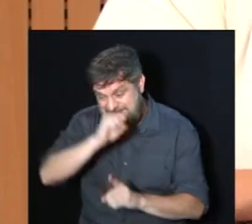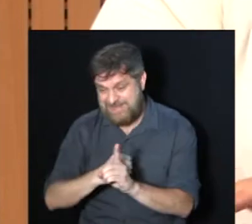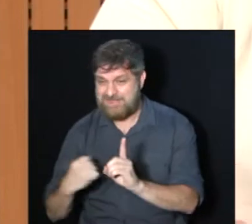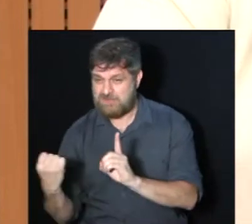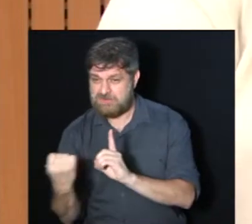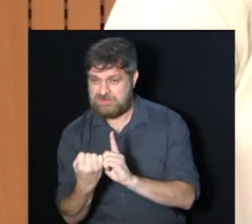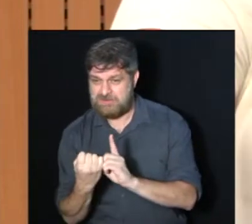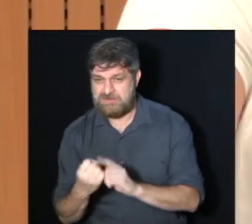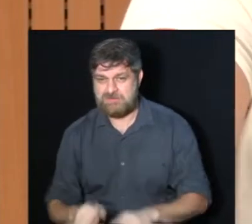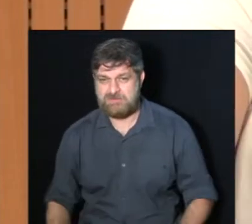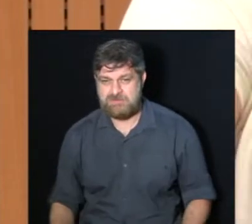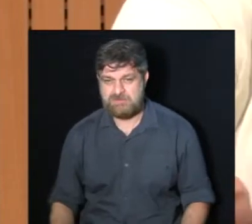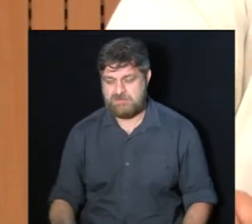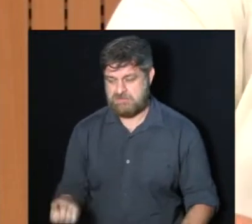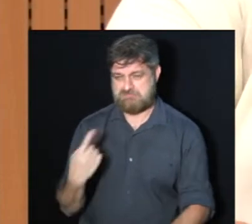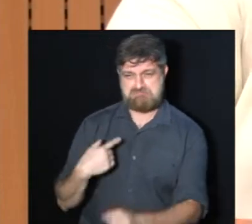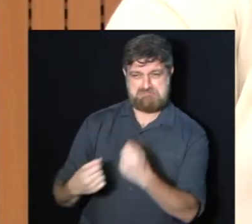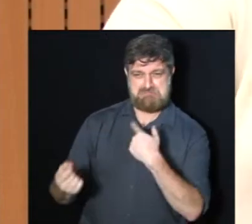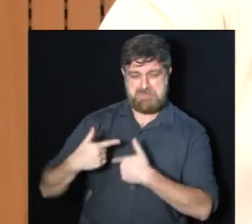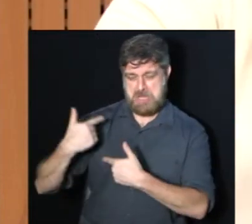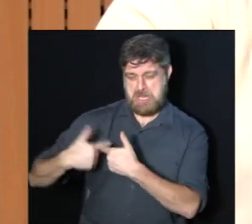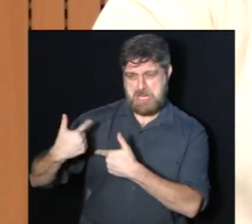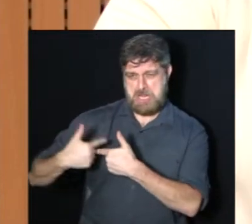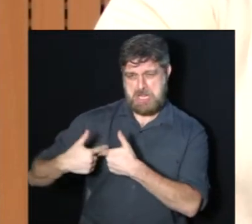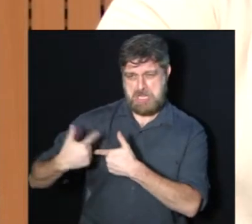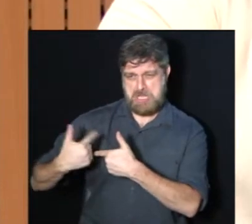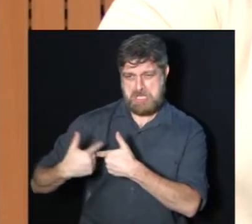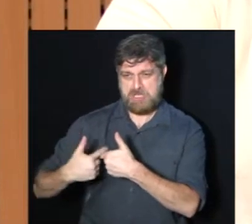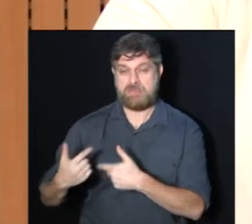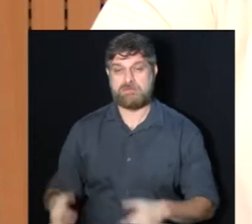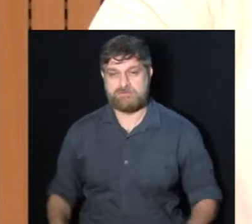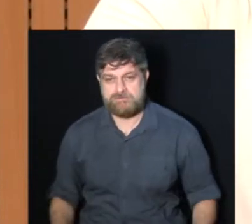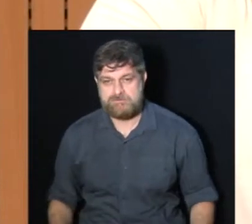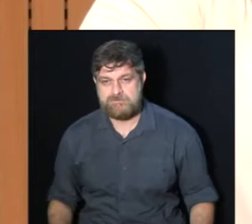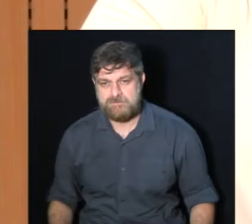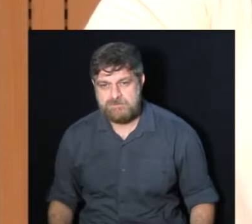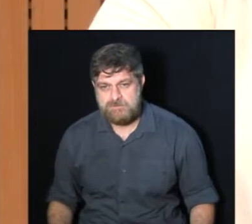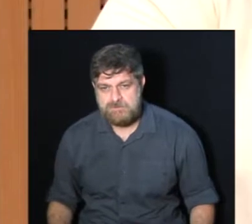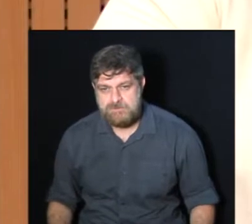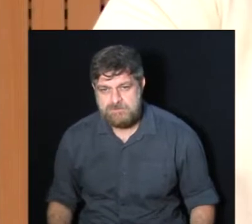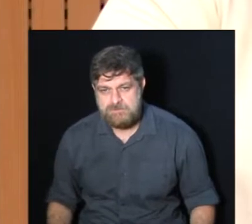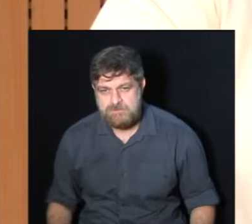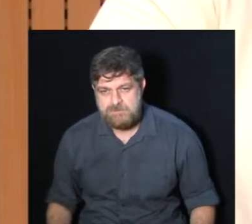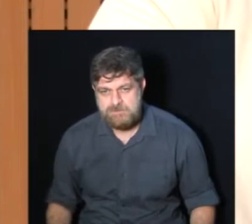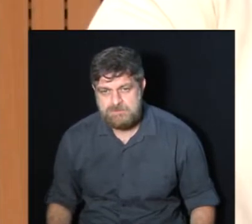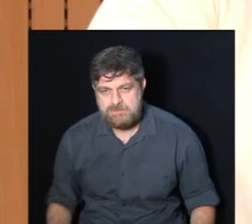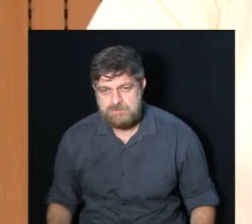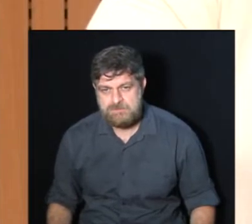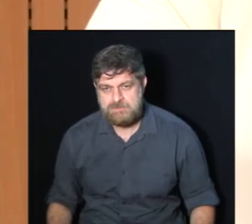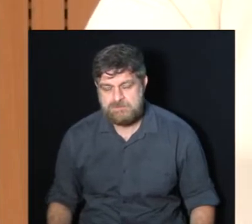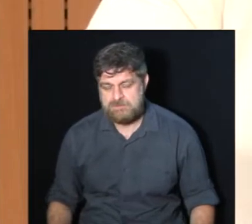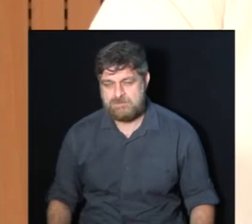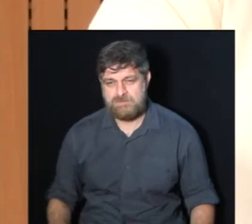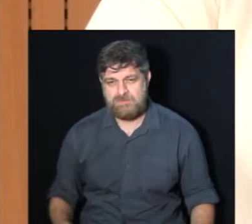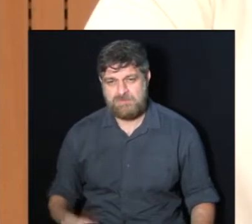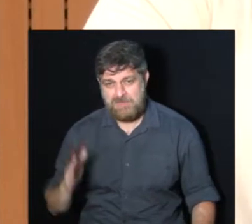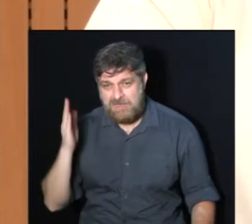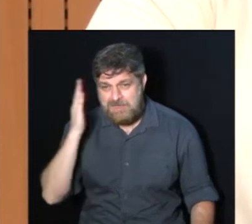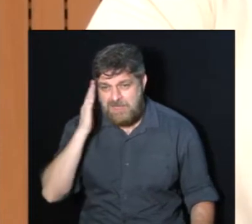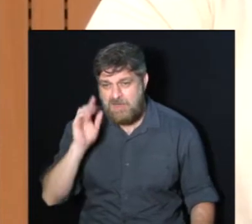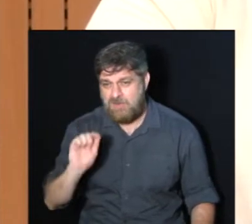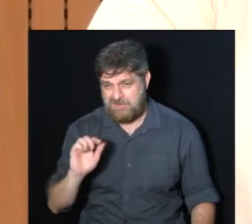sociedade, discrimina, né? Então, isso é uma condição